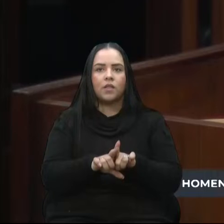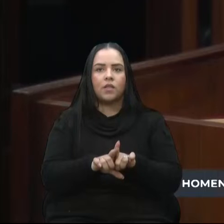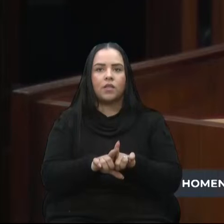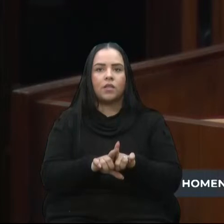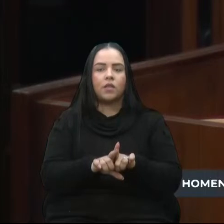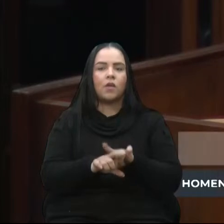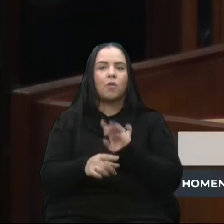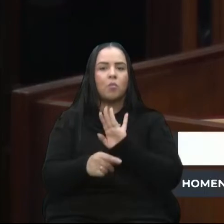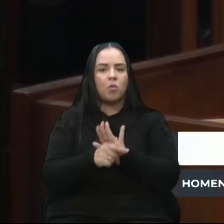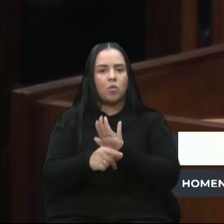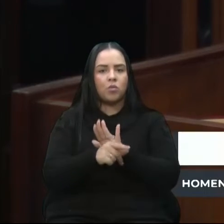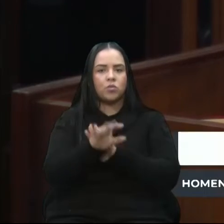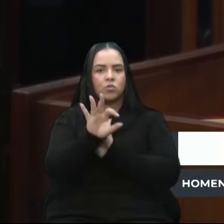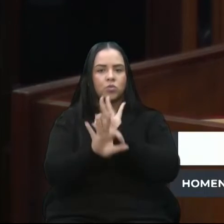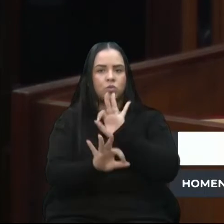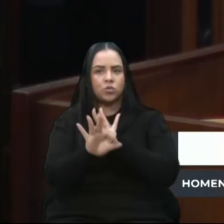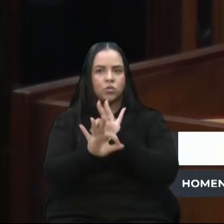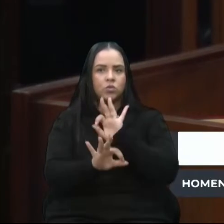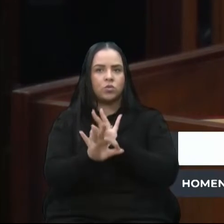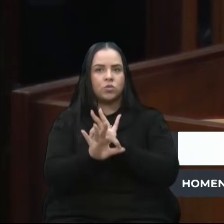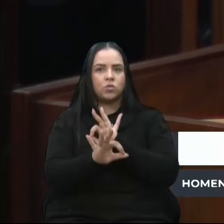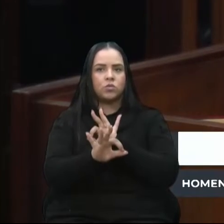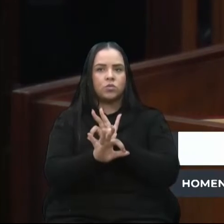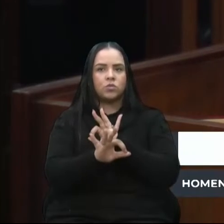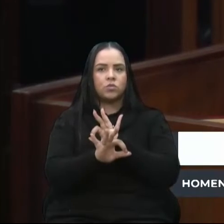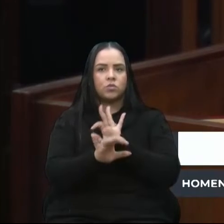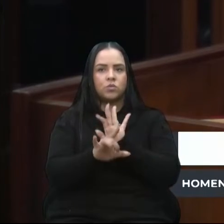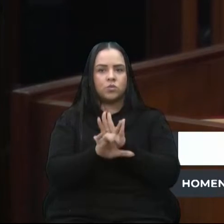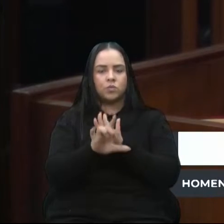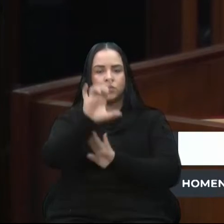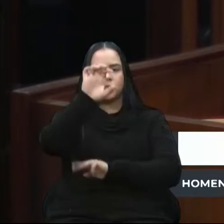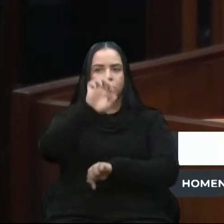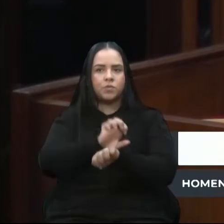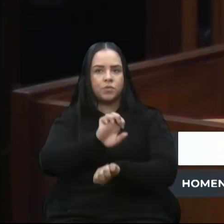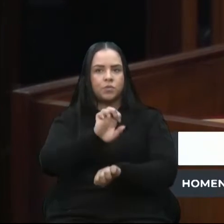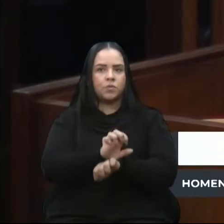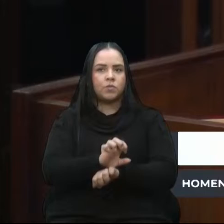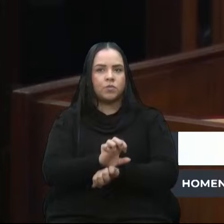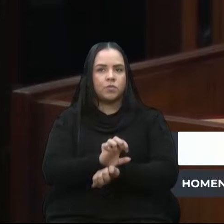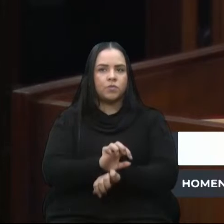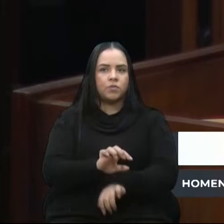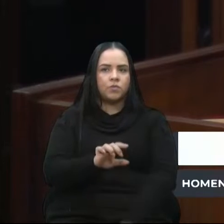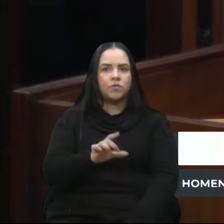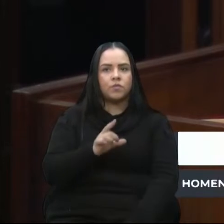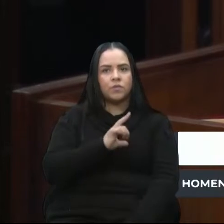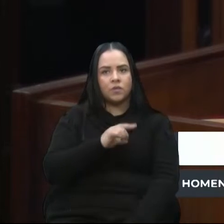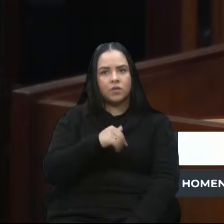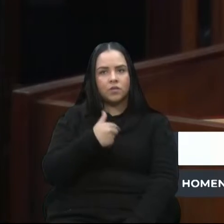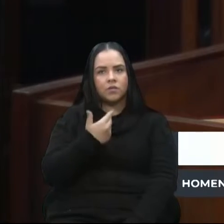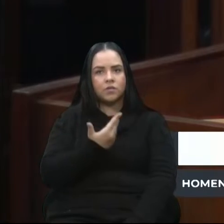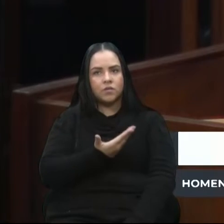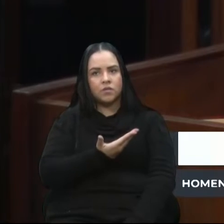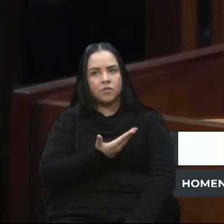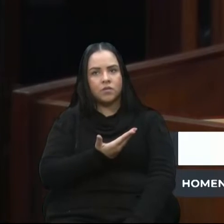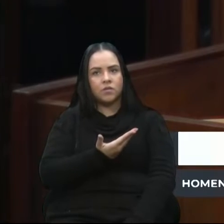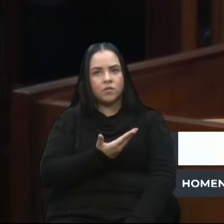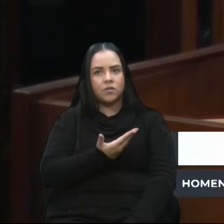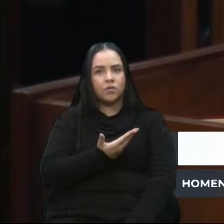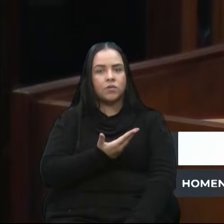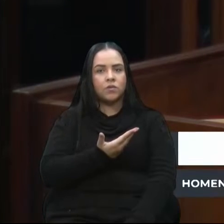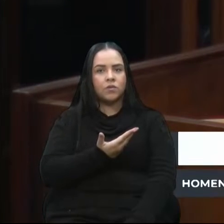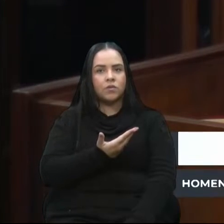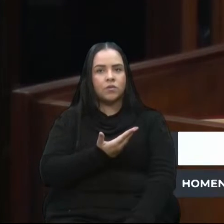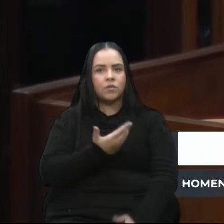fruto de projeto de LIC estadual, a Fubica da Leono Felice e la